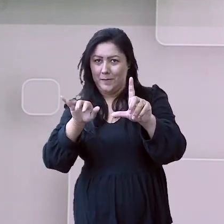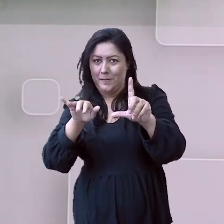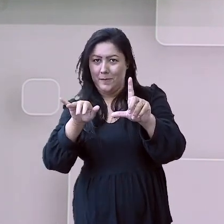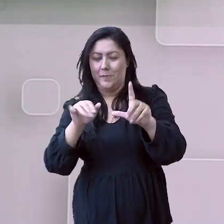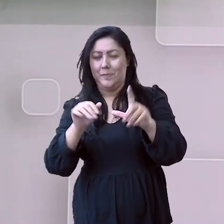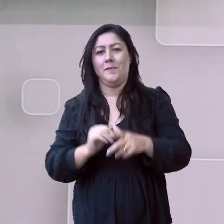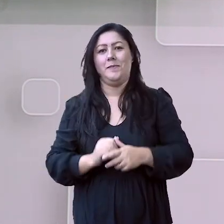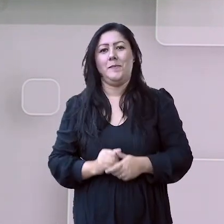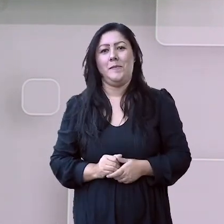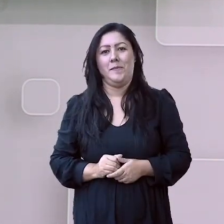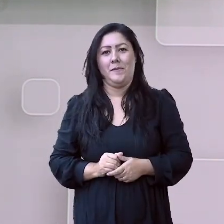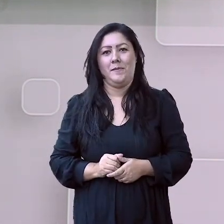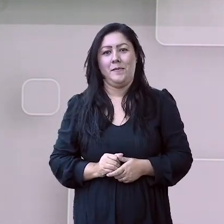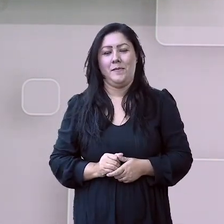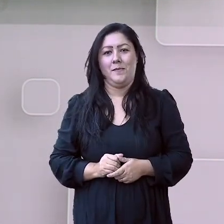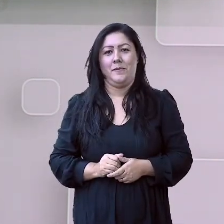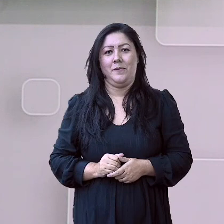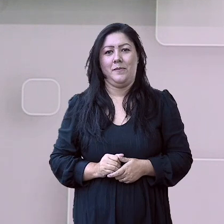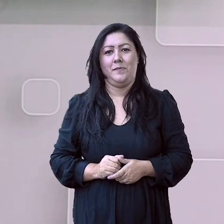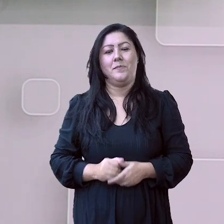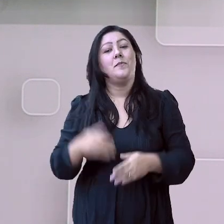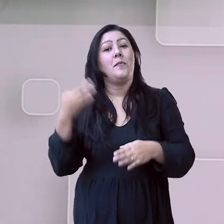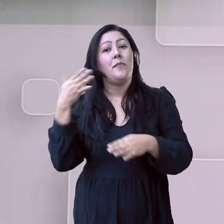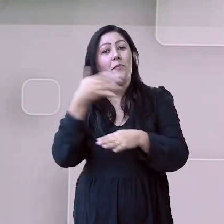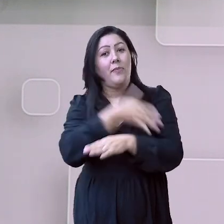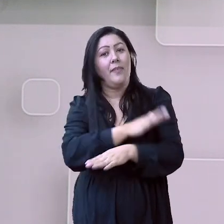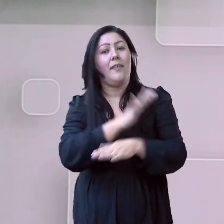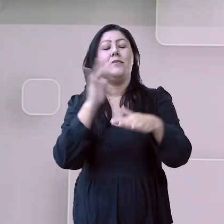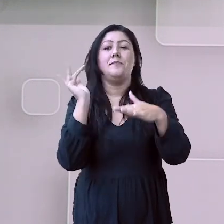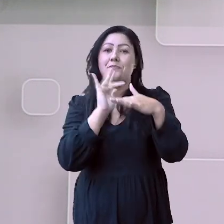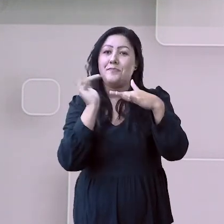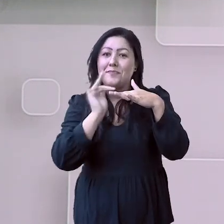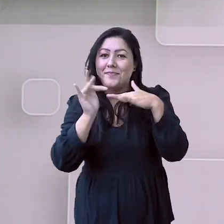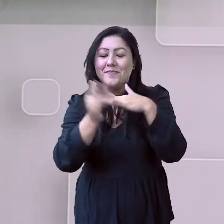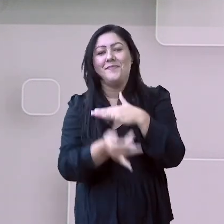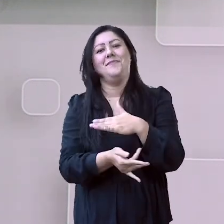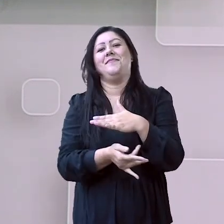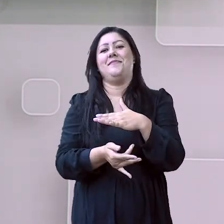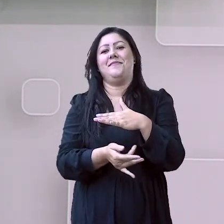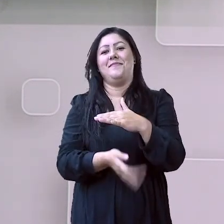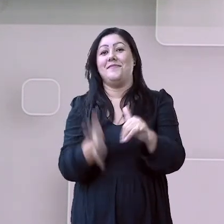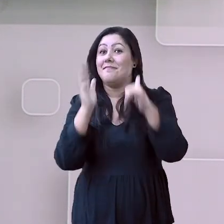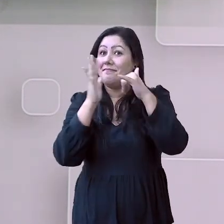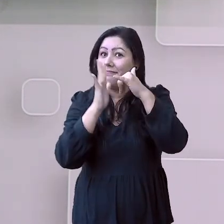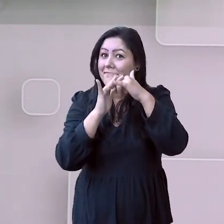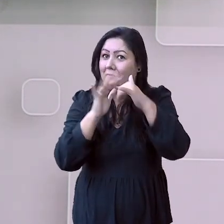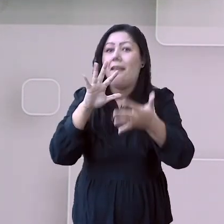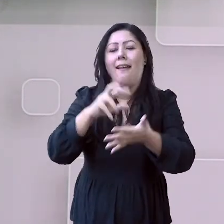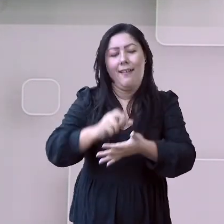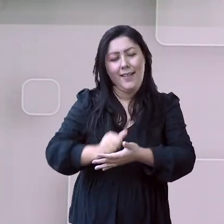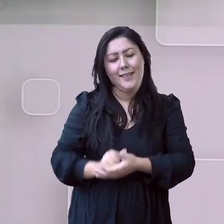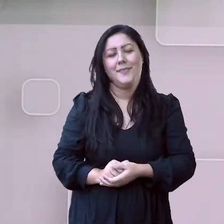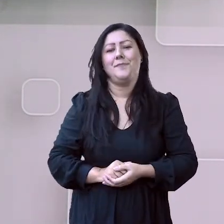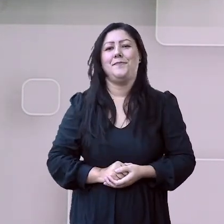no canto da tela. Ok? Acesse também as nossas redes sociais e se inscreva